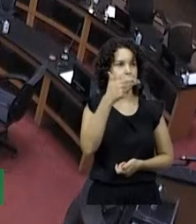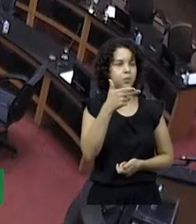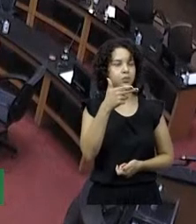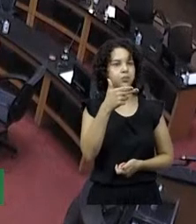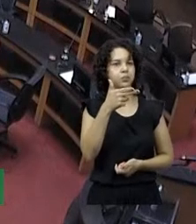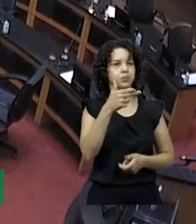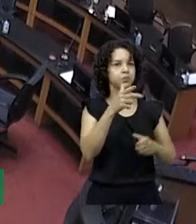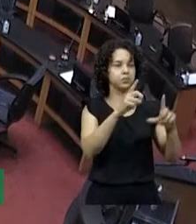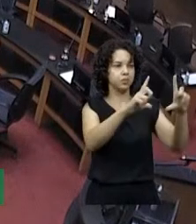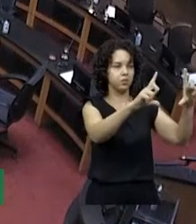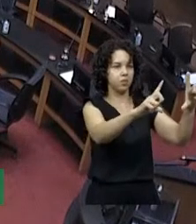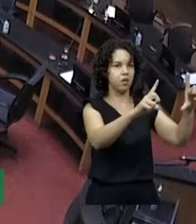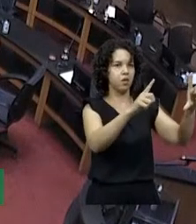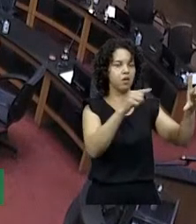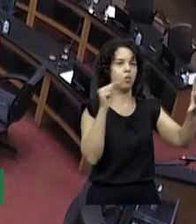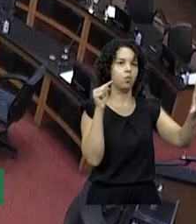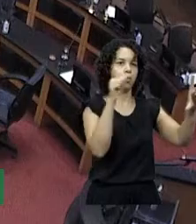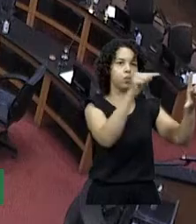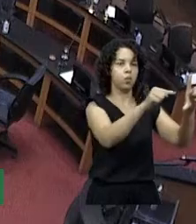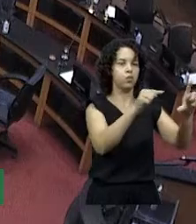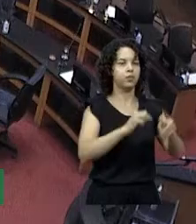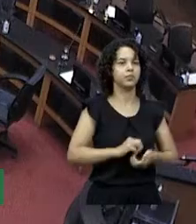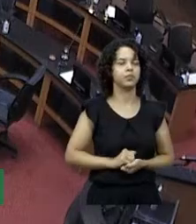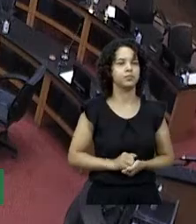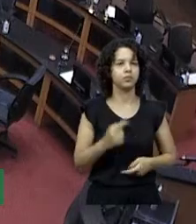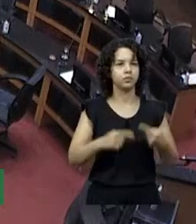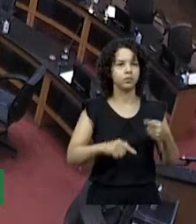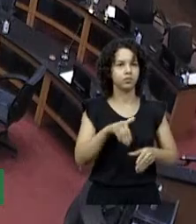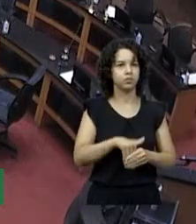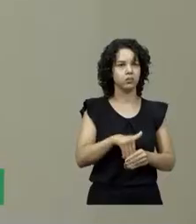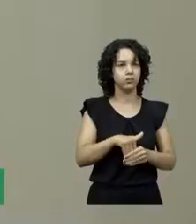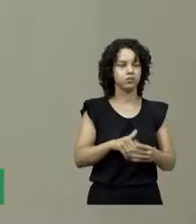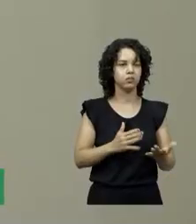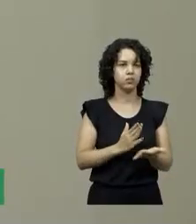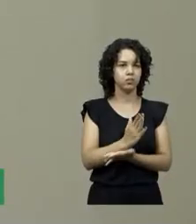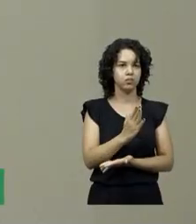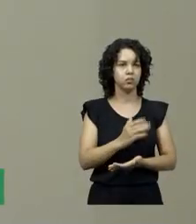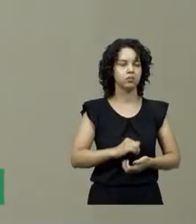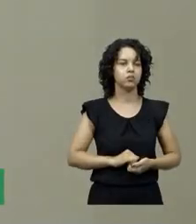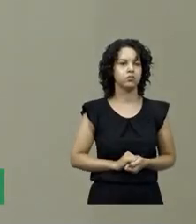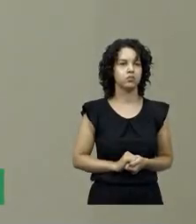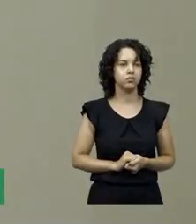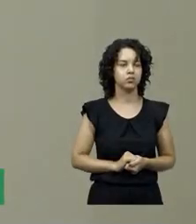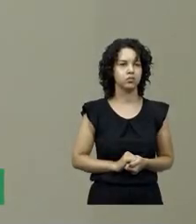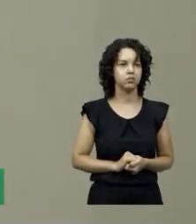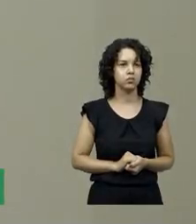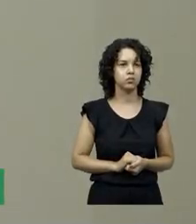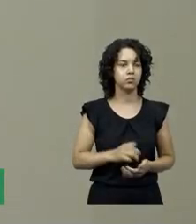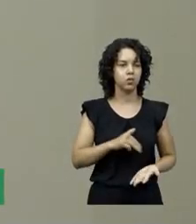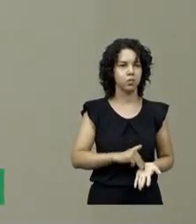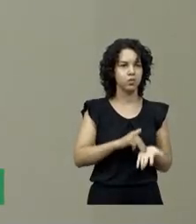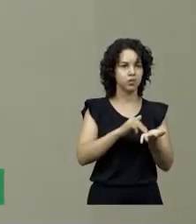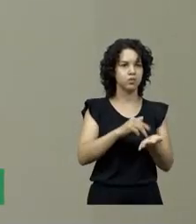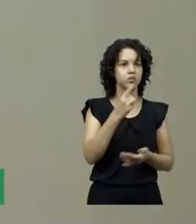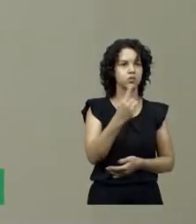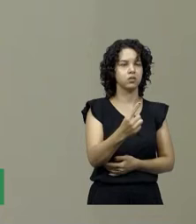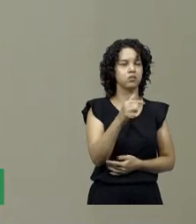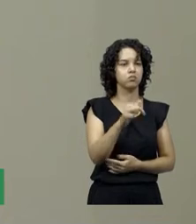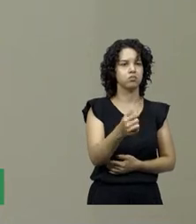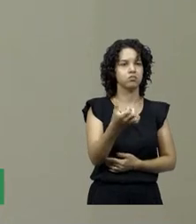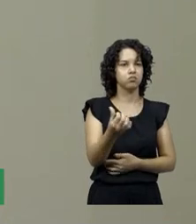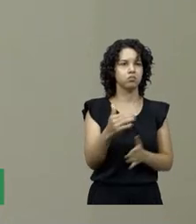Em discussão, não havendo quem queira discutir, em votação, está aprovado. Moção 176